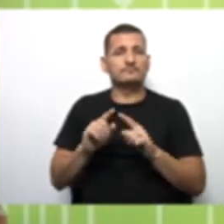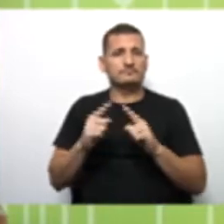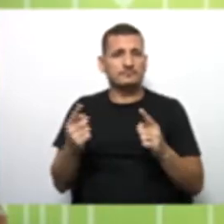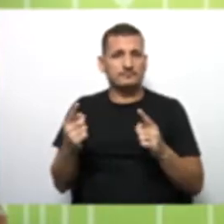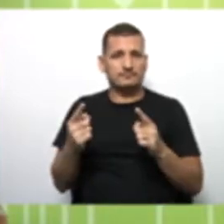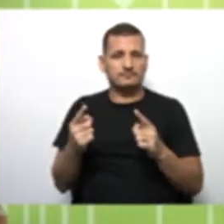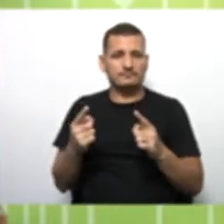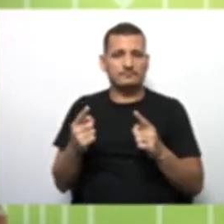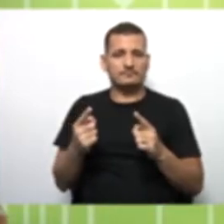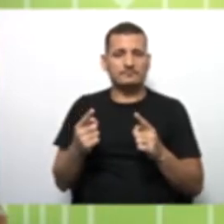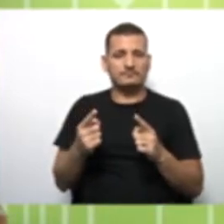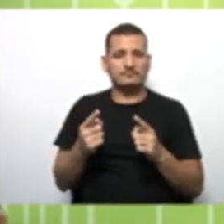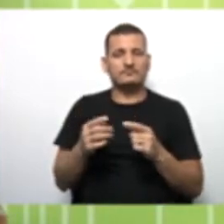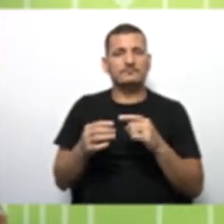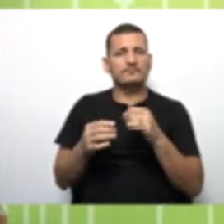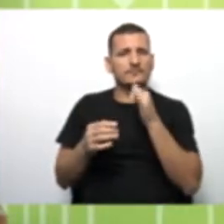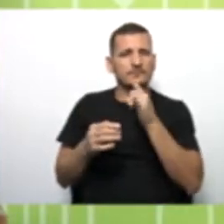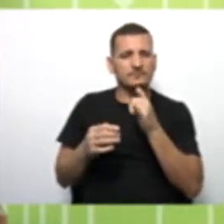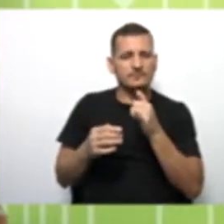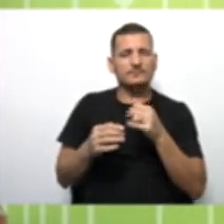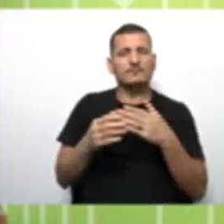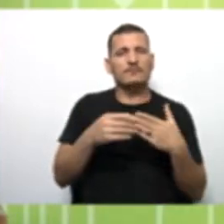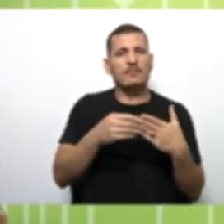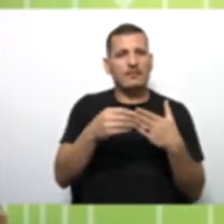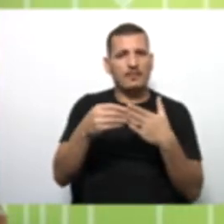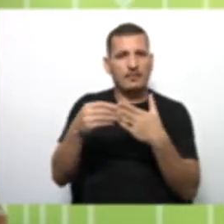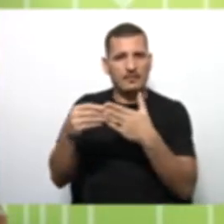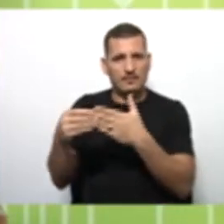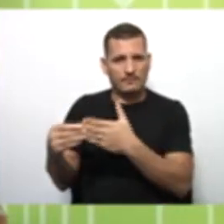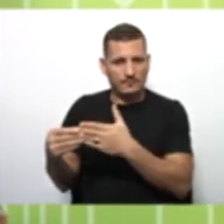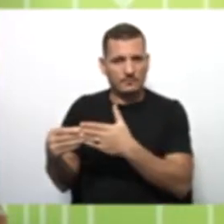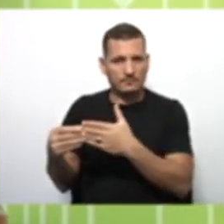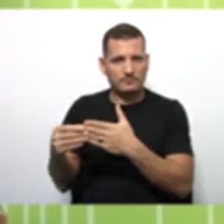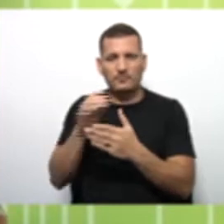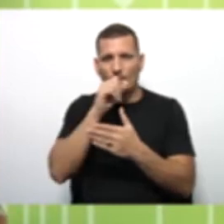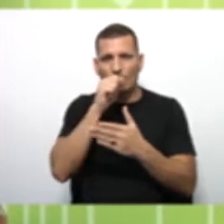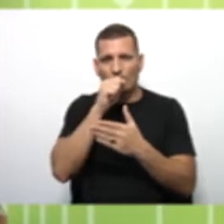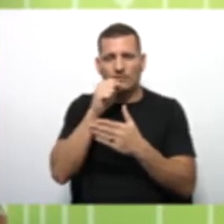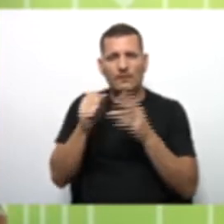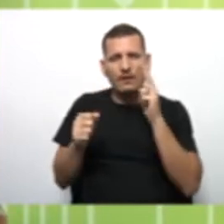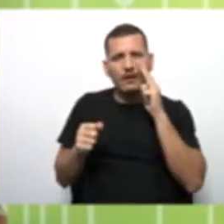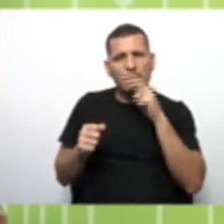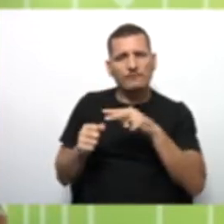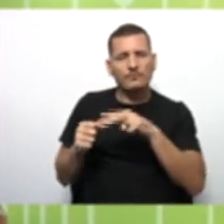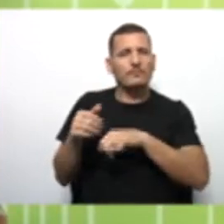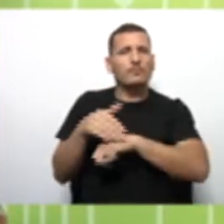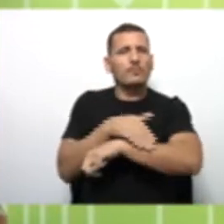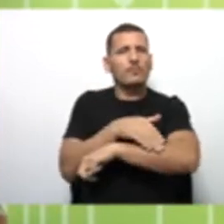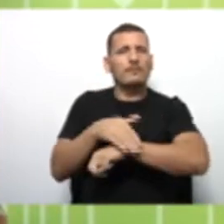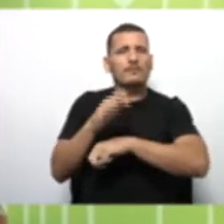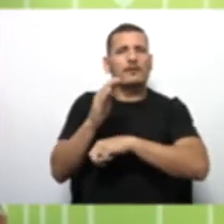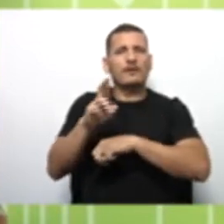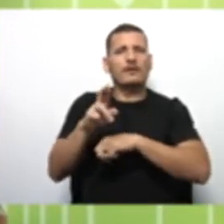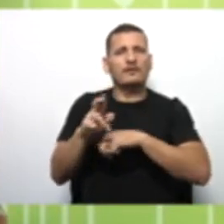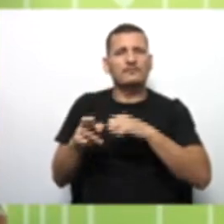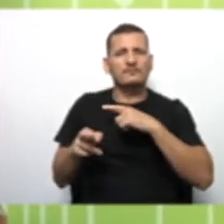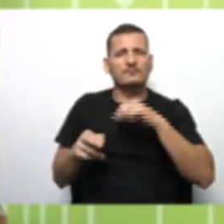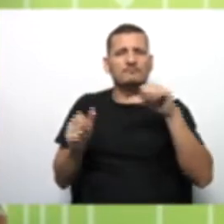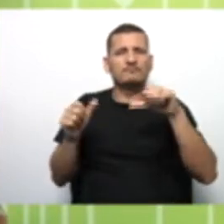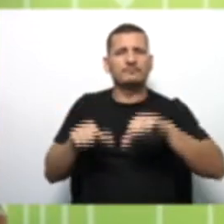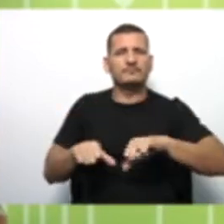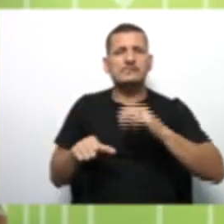gente está fazendo a execução, quando a gente está fazendo o transporte, a gente viu que essas BRs transversais, elas possuem um péssimo